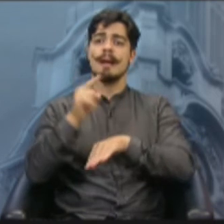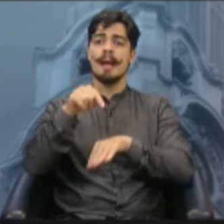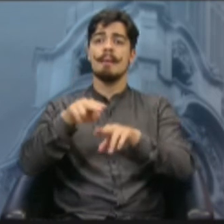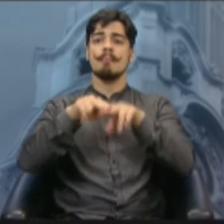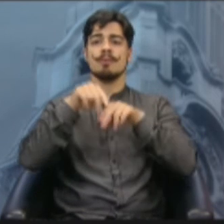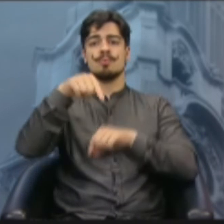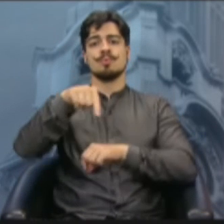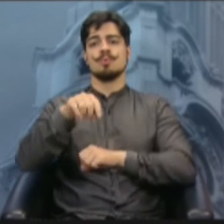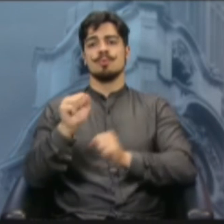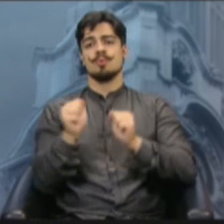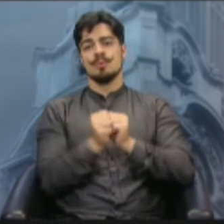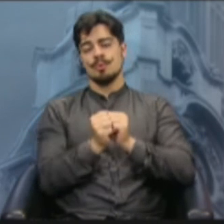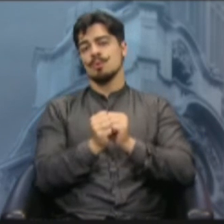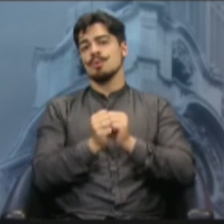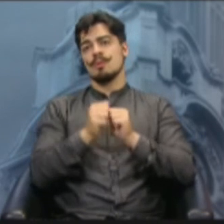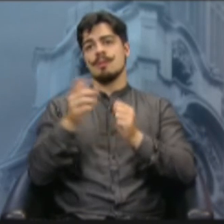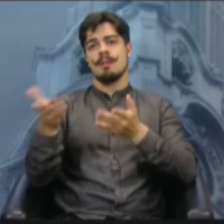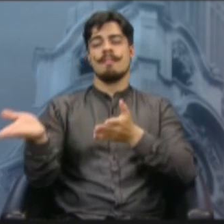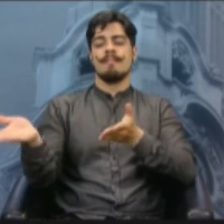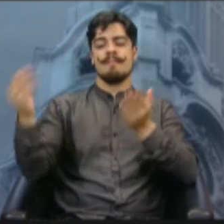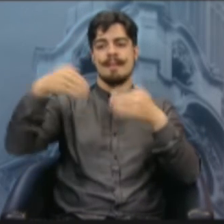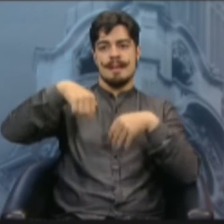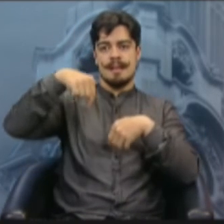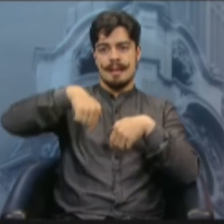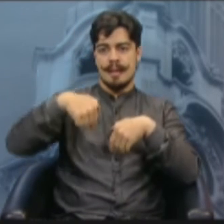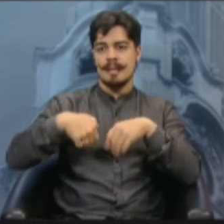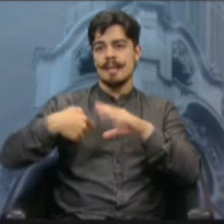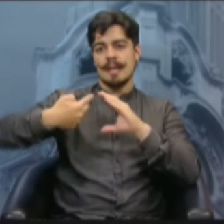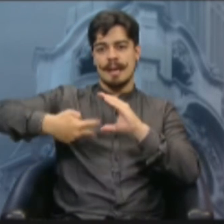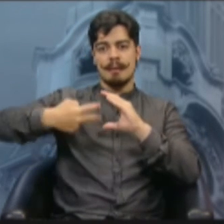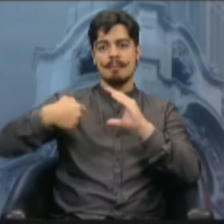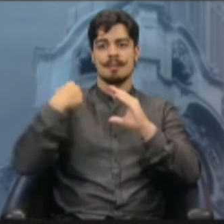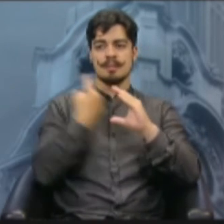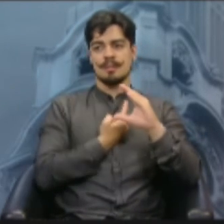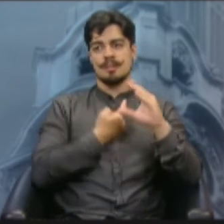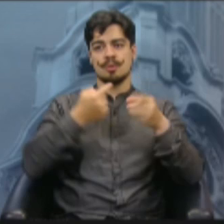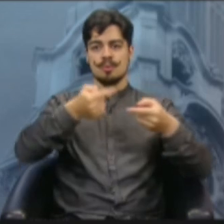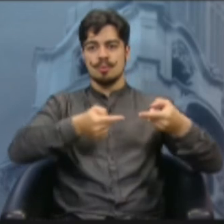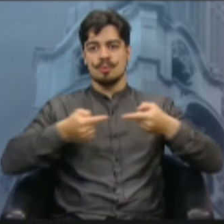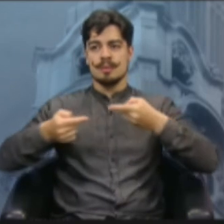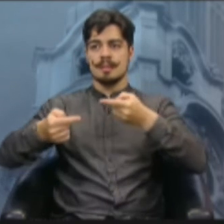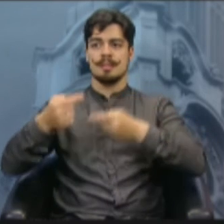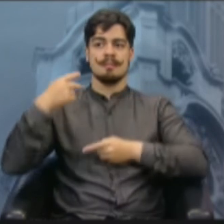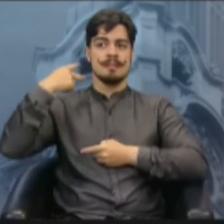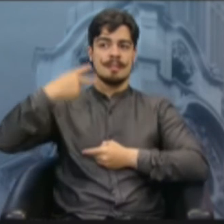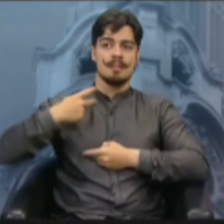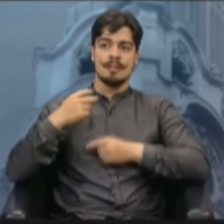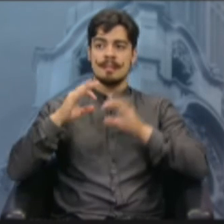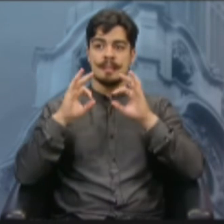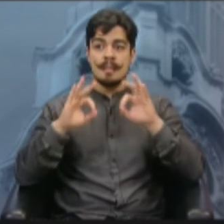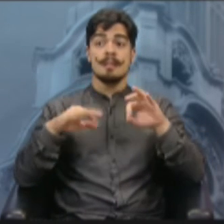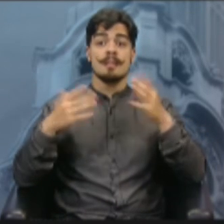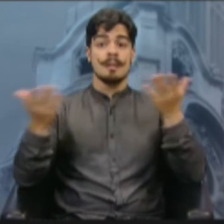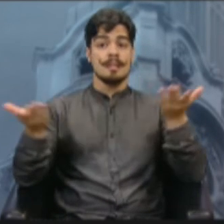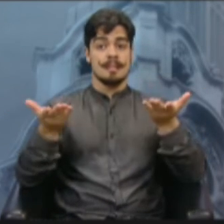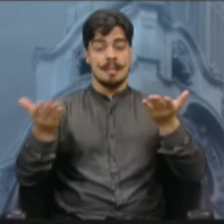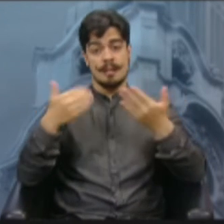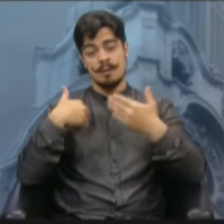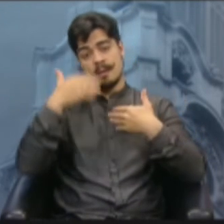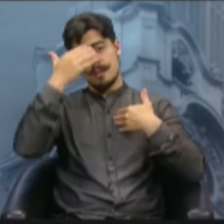agora, quando ela vier para a Câmara, para a discussão dos vereadores. Então, desde já agradeço a todos